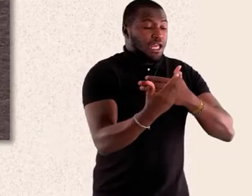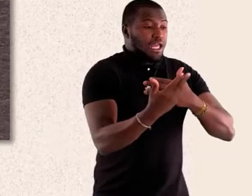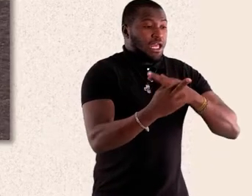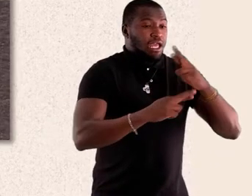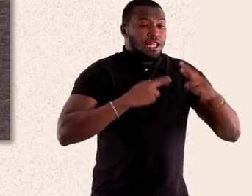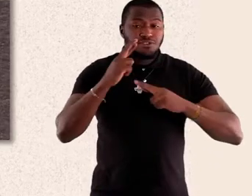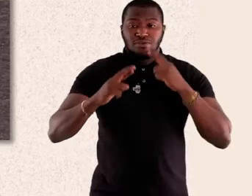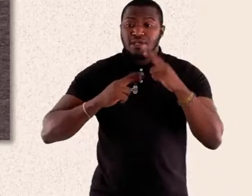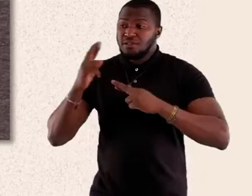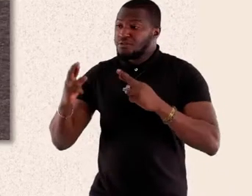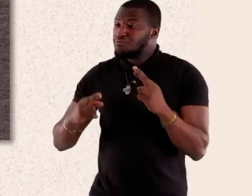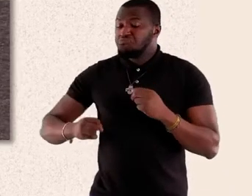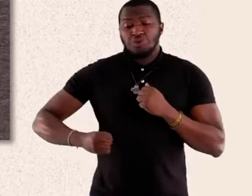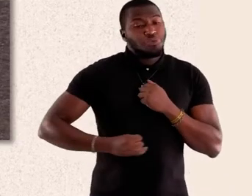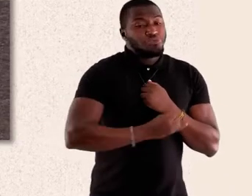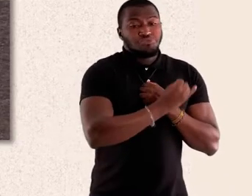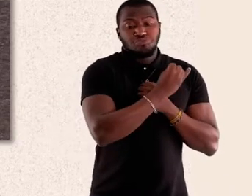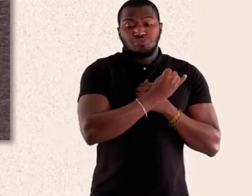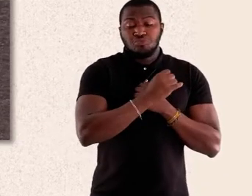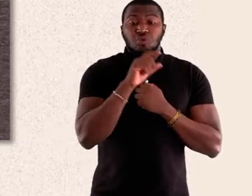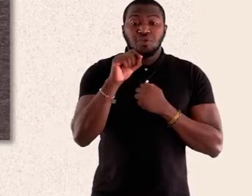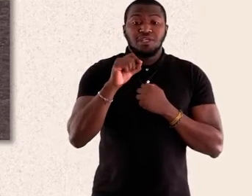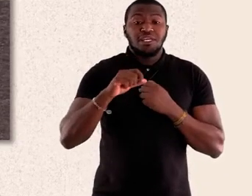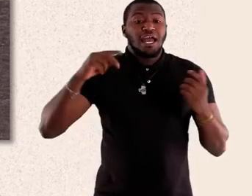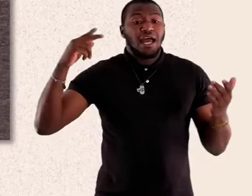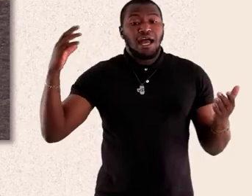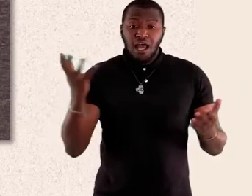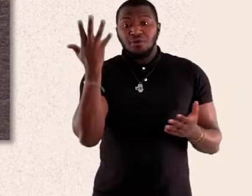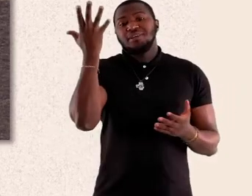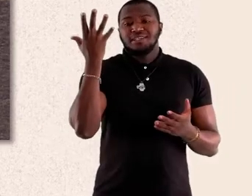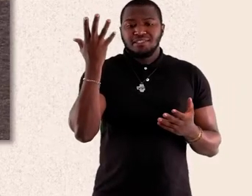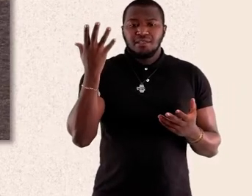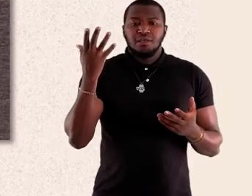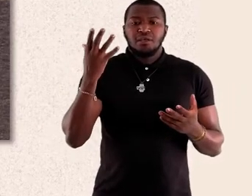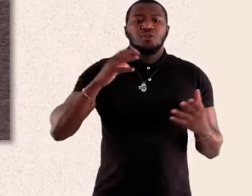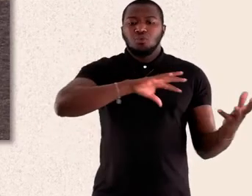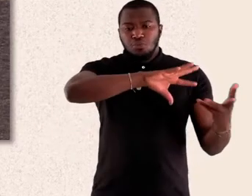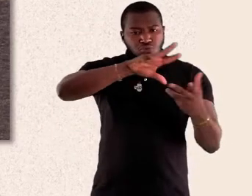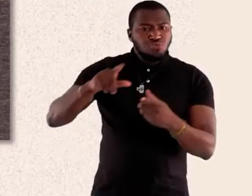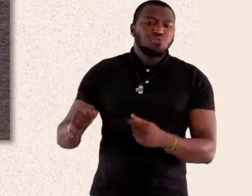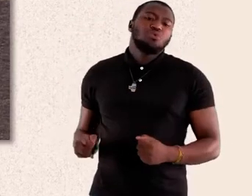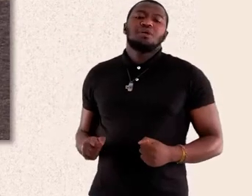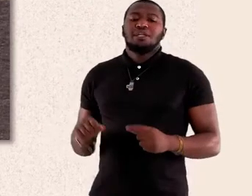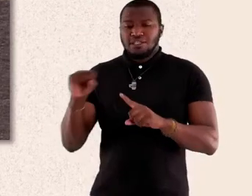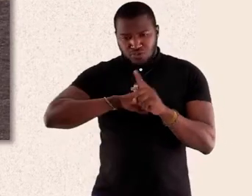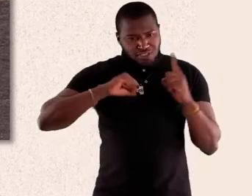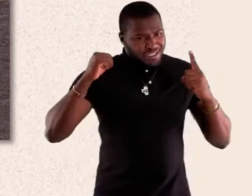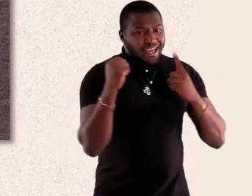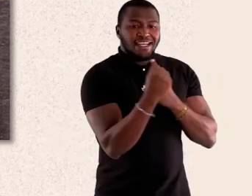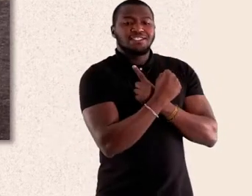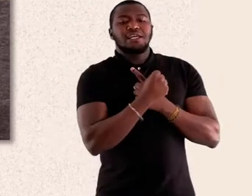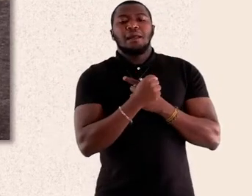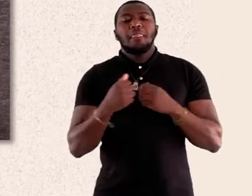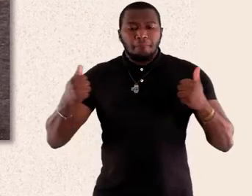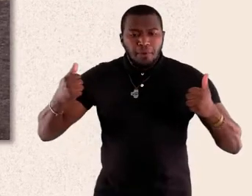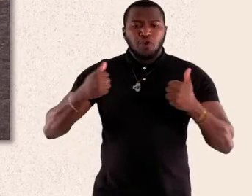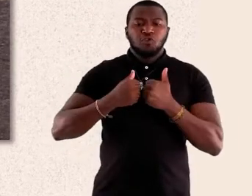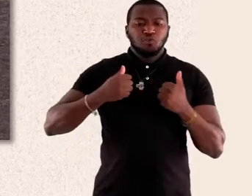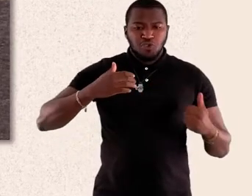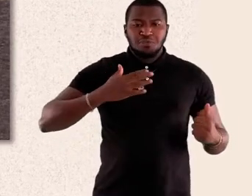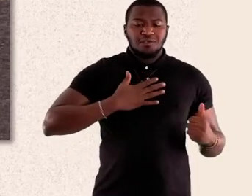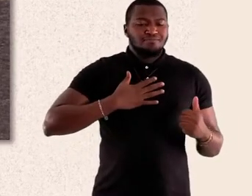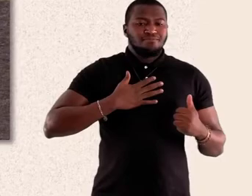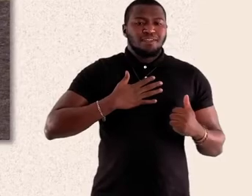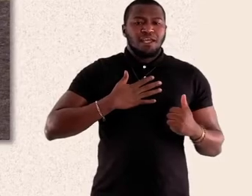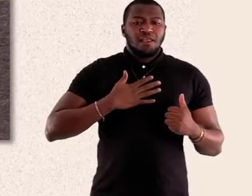e com que acontece no externo né que não existiria essa essa